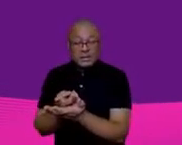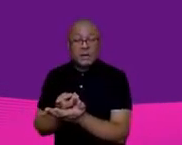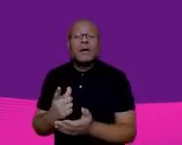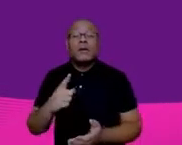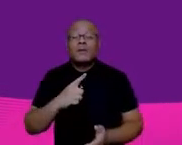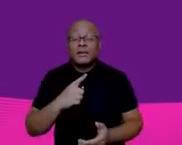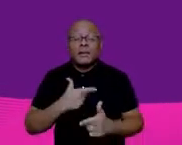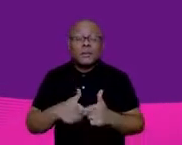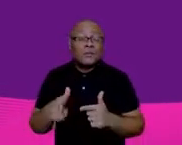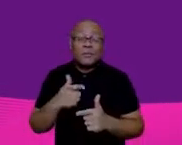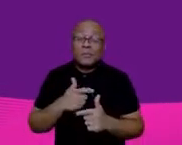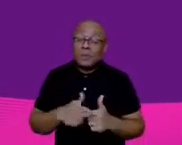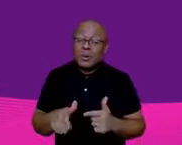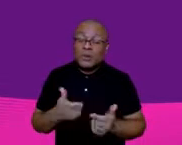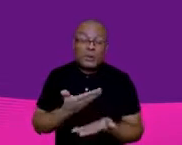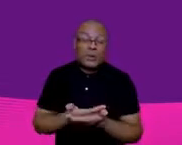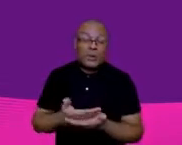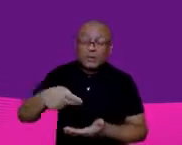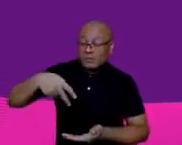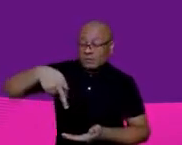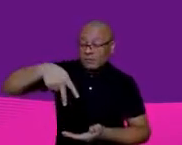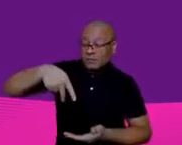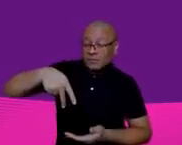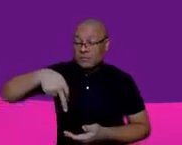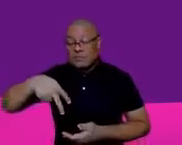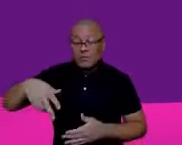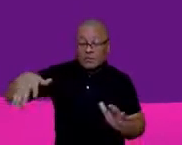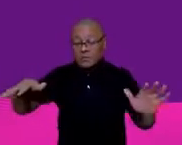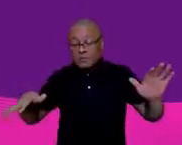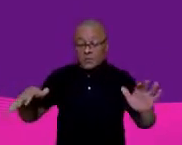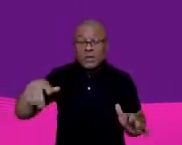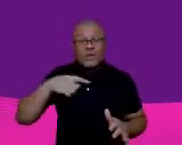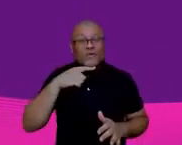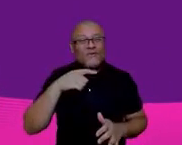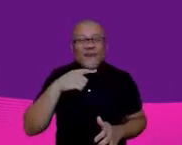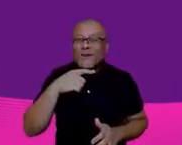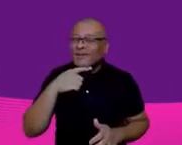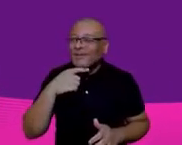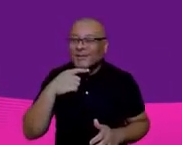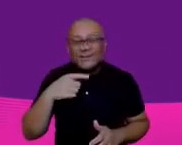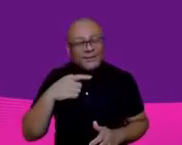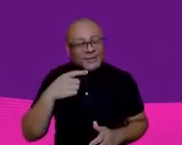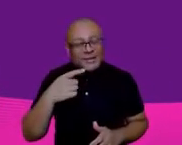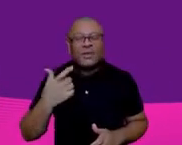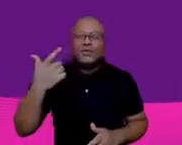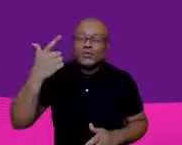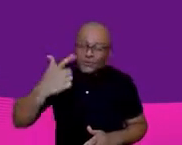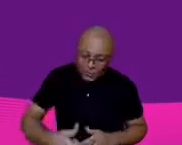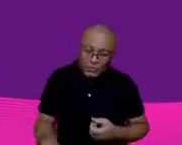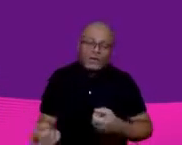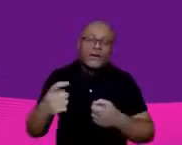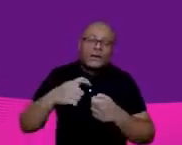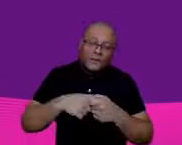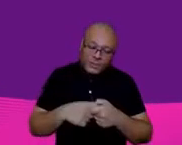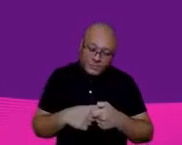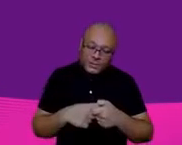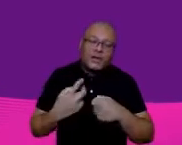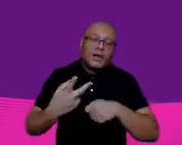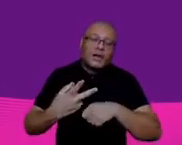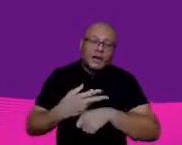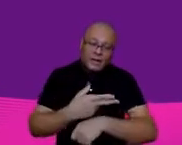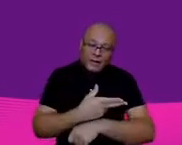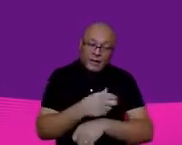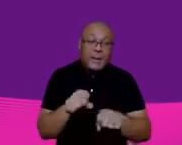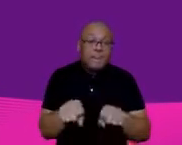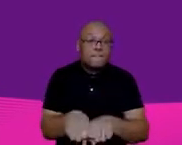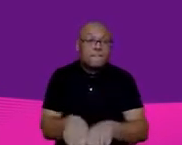uma perda de redução, ou de uma instabilidade, de uma não consolidação, o que vai levar a uma nova cirurgia. Então a gente está falando aí de prejuízo desde o